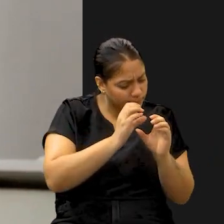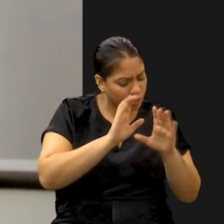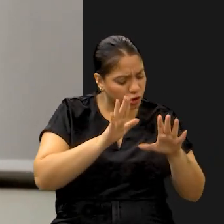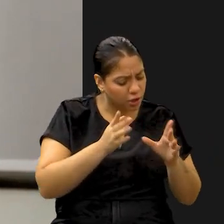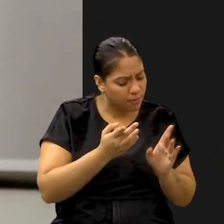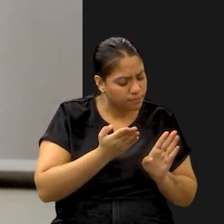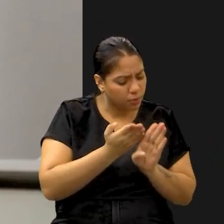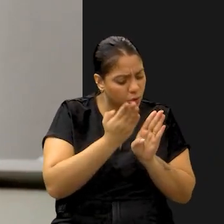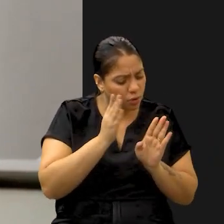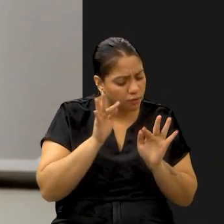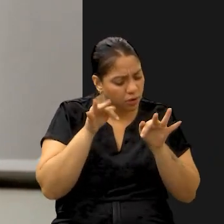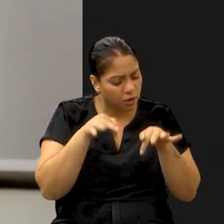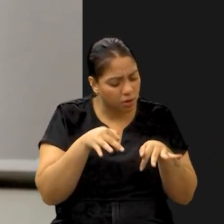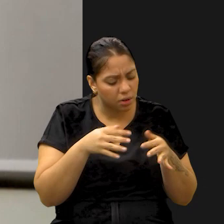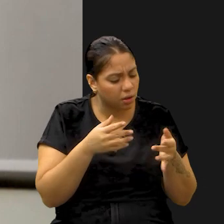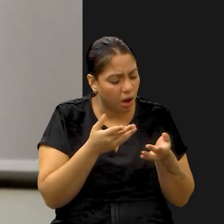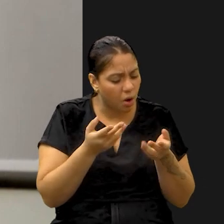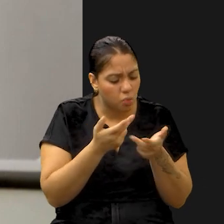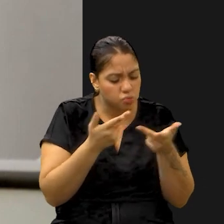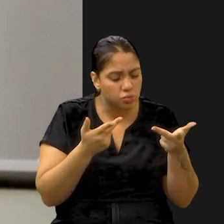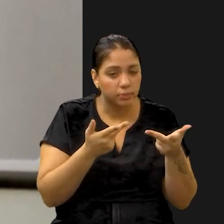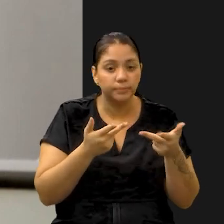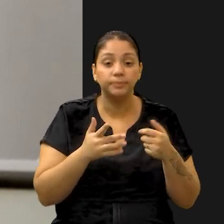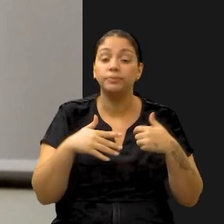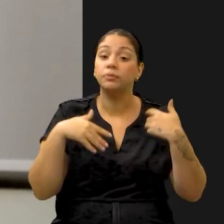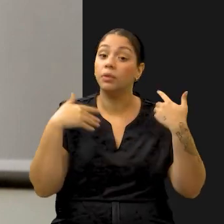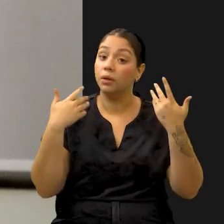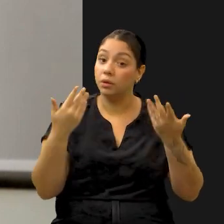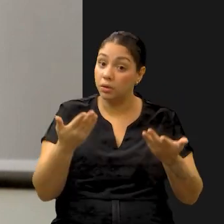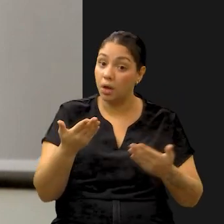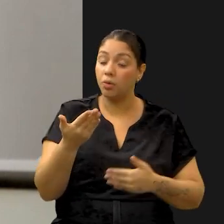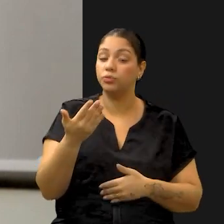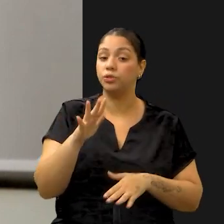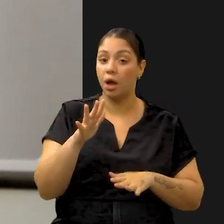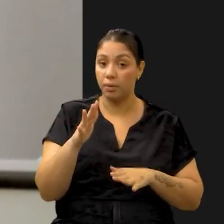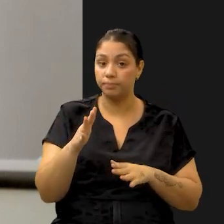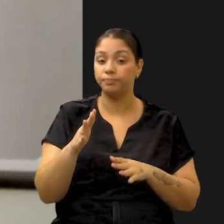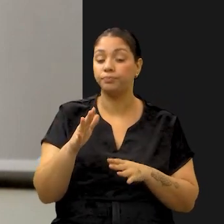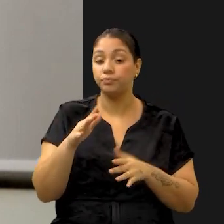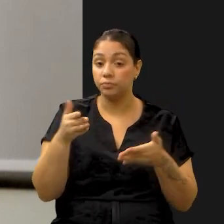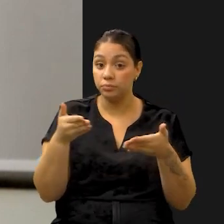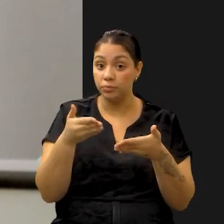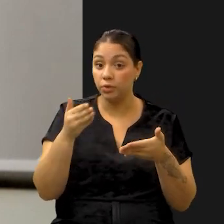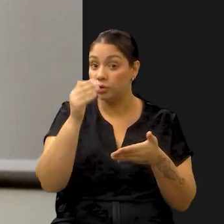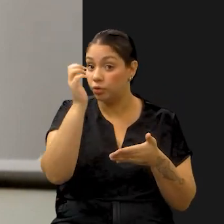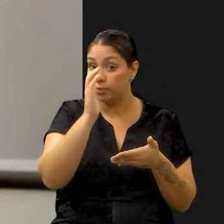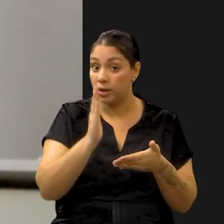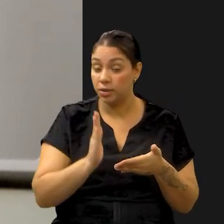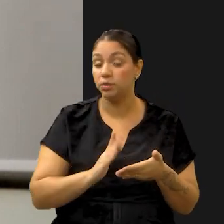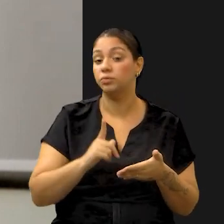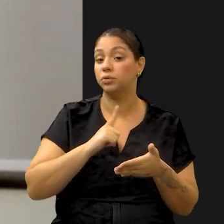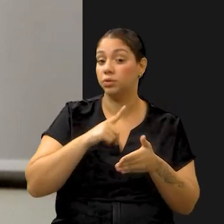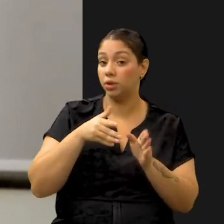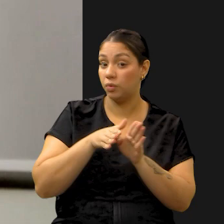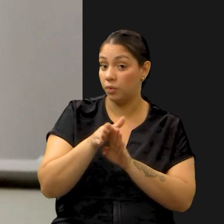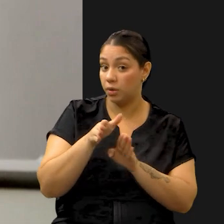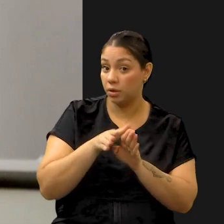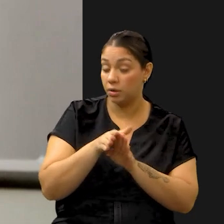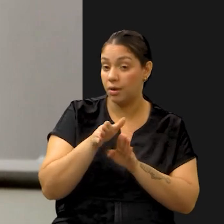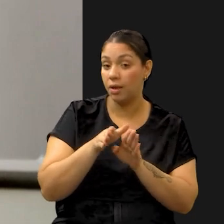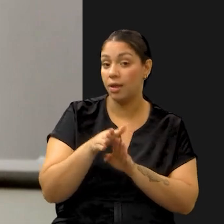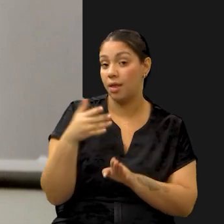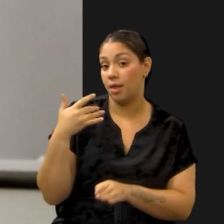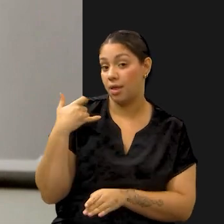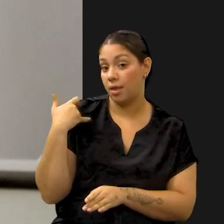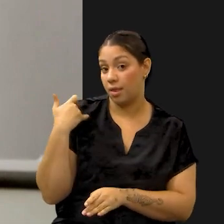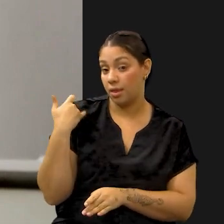a realização de um resultado final. Então, fazer o exame de colonoscopia, né? Hoje no Brasil a gente tem a recomendação de